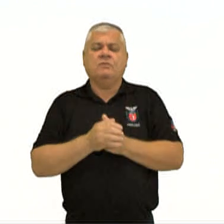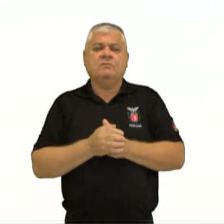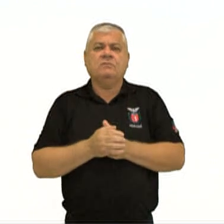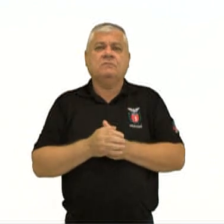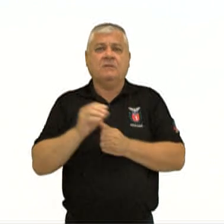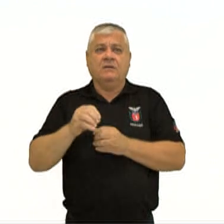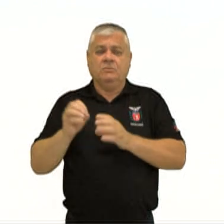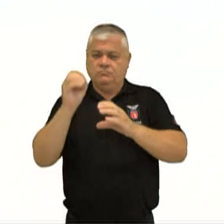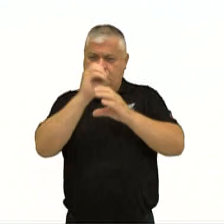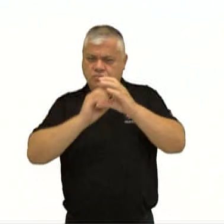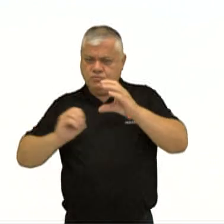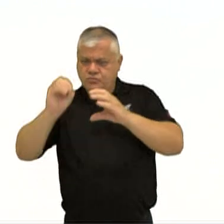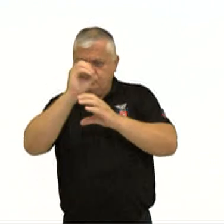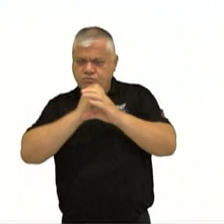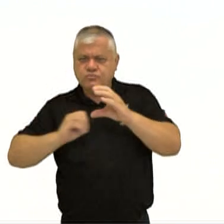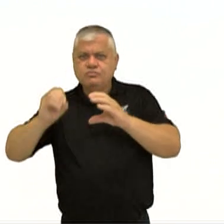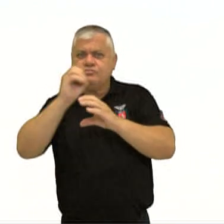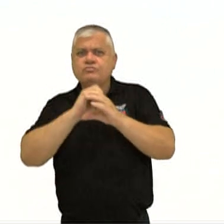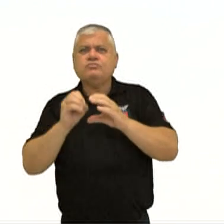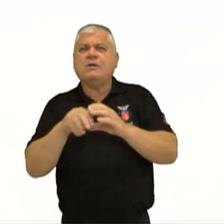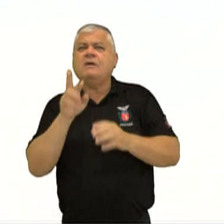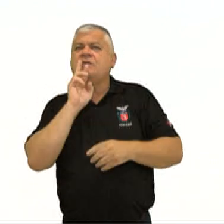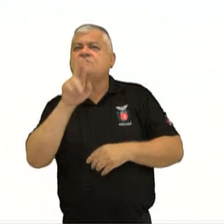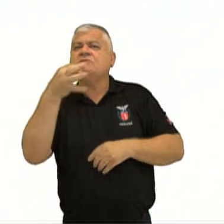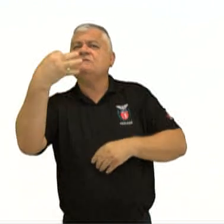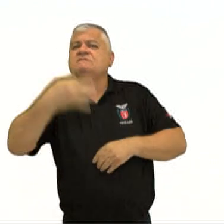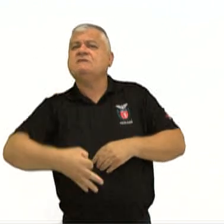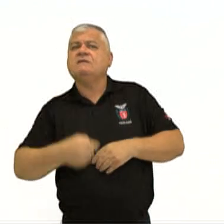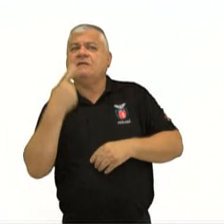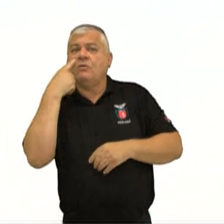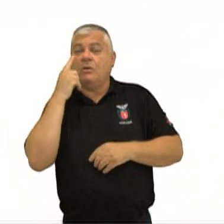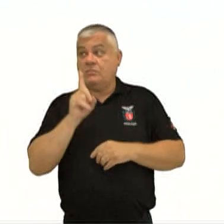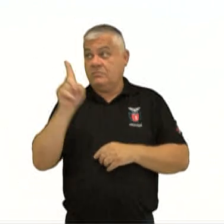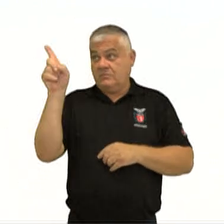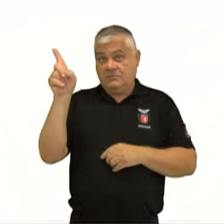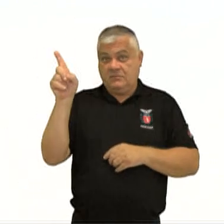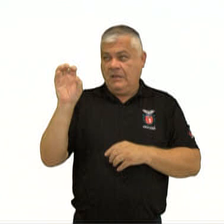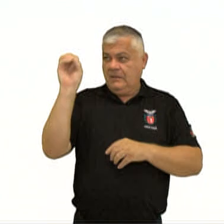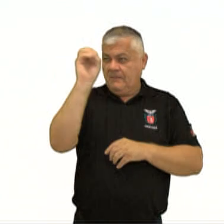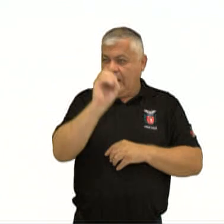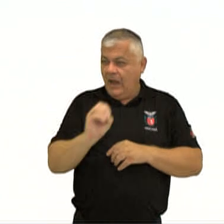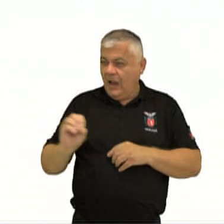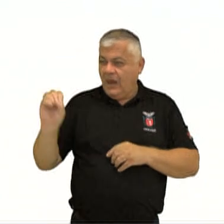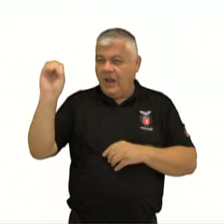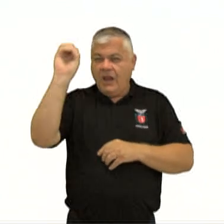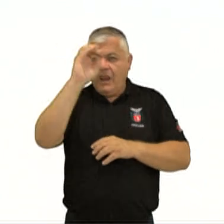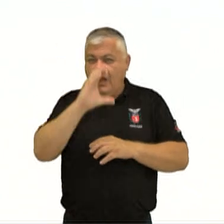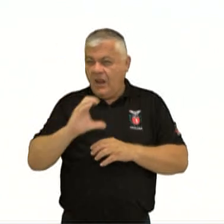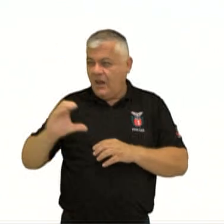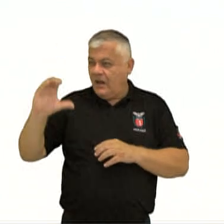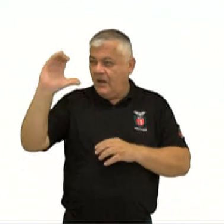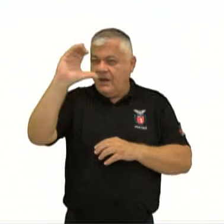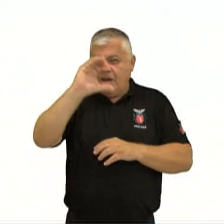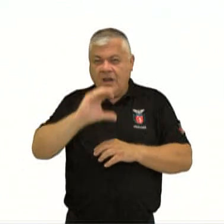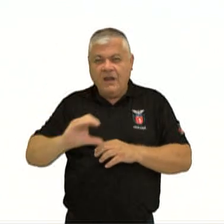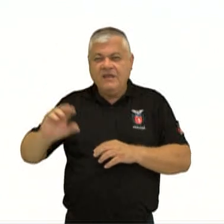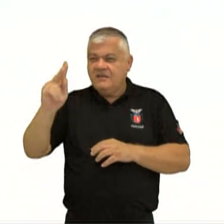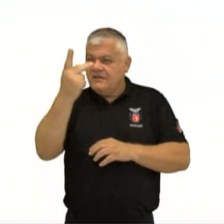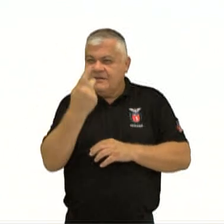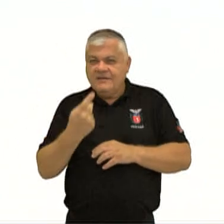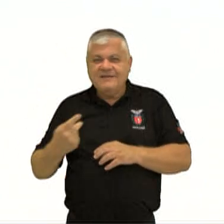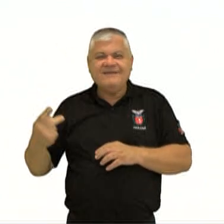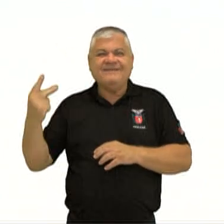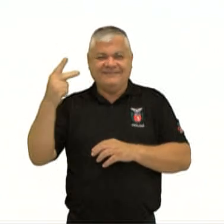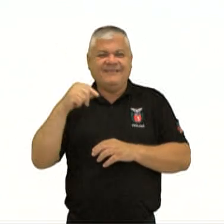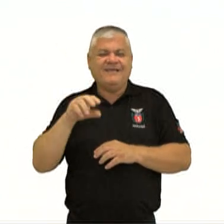essa molécula, marque a correta. Ou seja, ele está perguntando quantos carbonos nós temos com hibridização